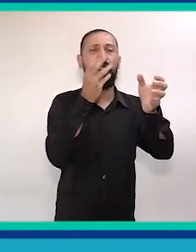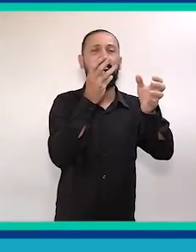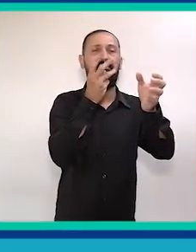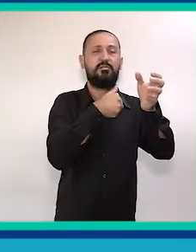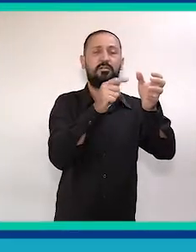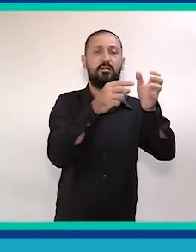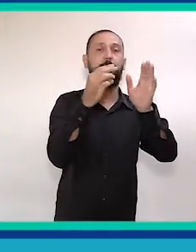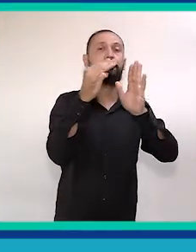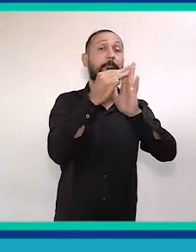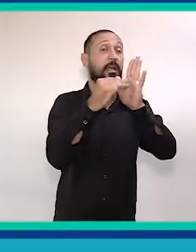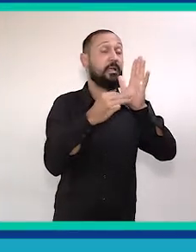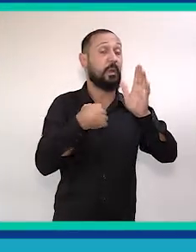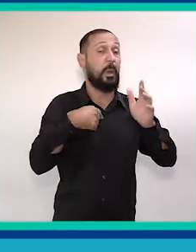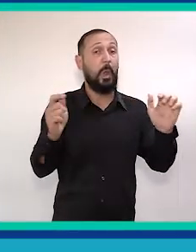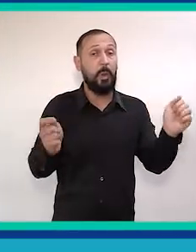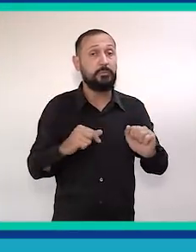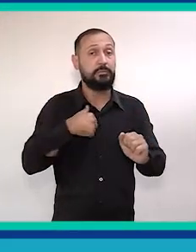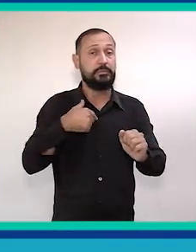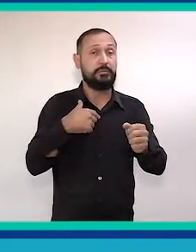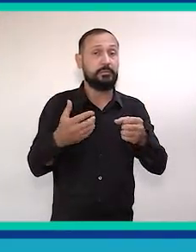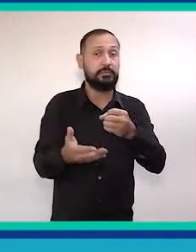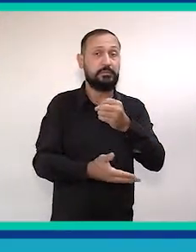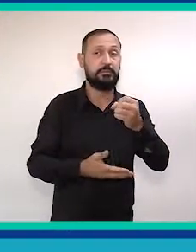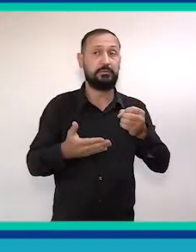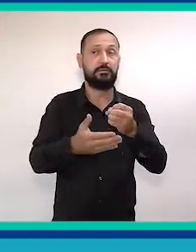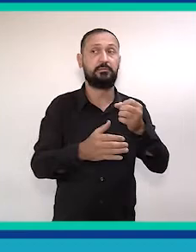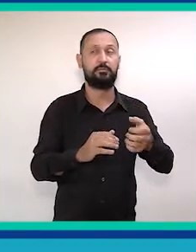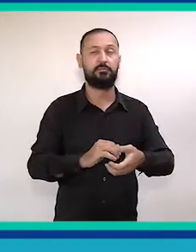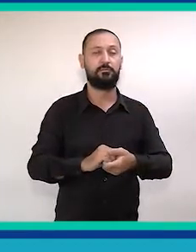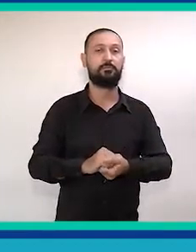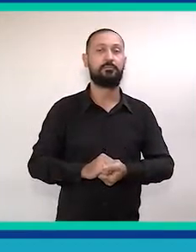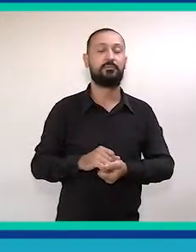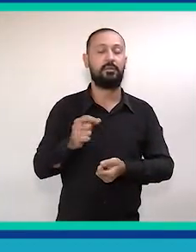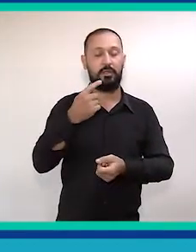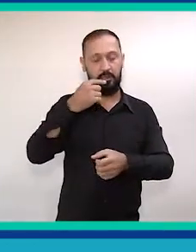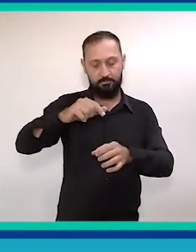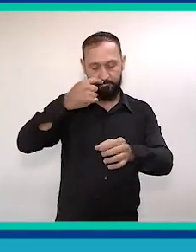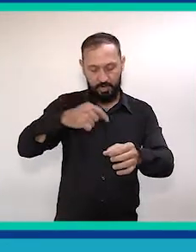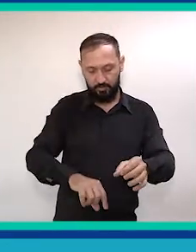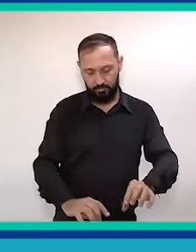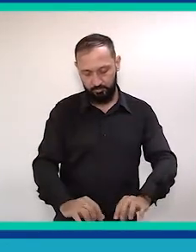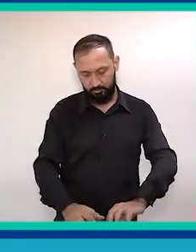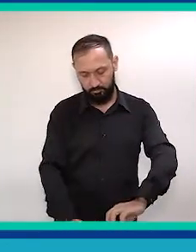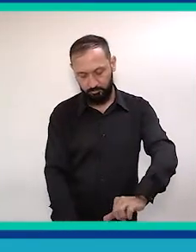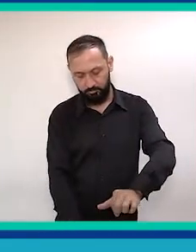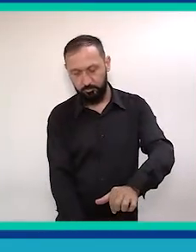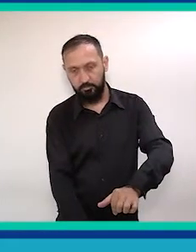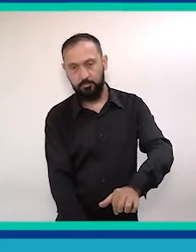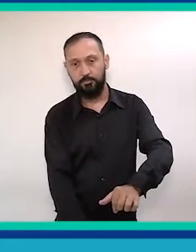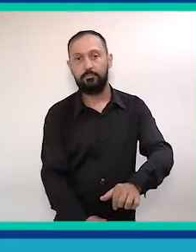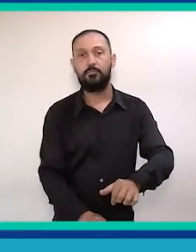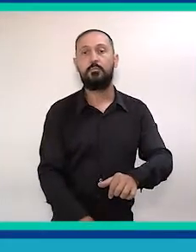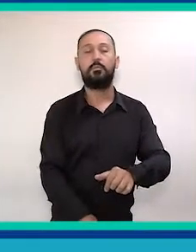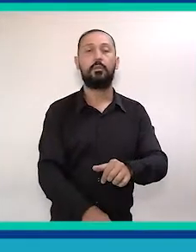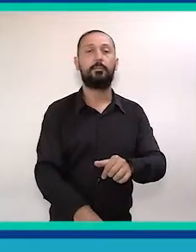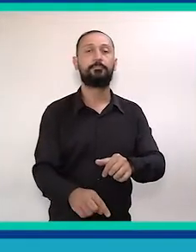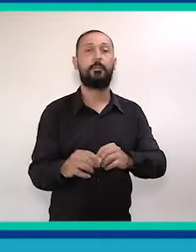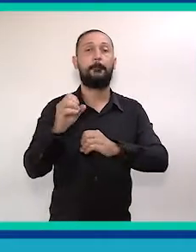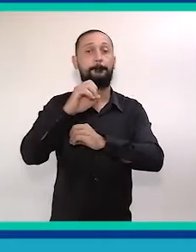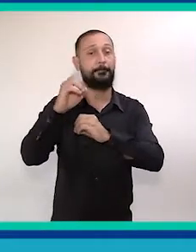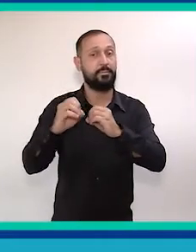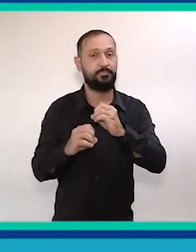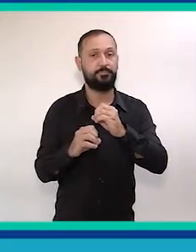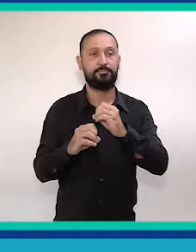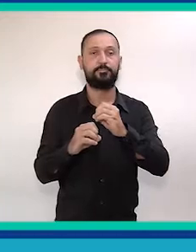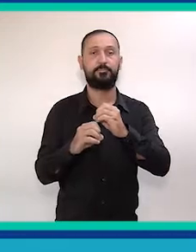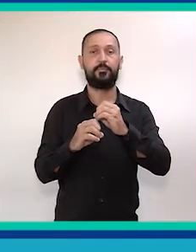Então, com essa metodologia, eu consigo aqui embaixo, nessa torneirinha, coletar as minhas amostras,